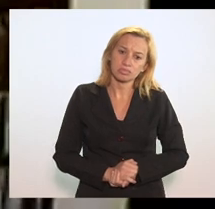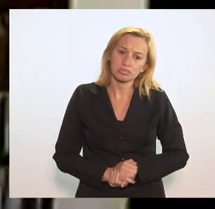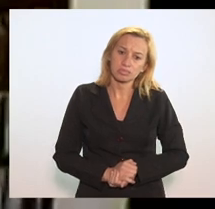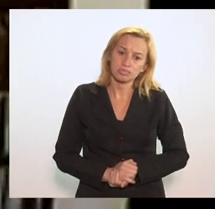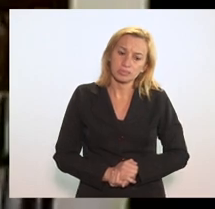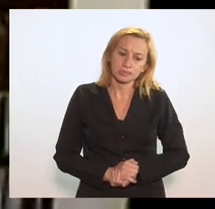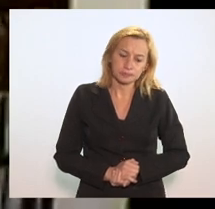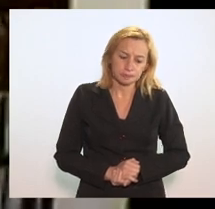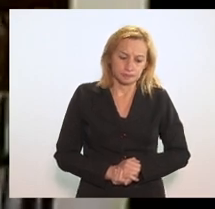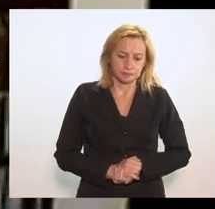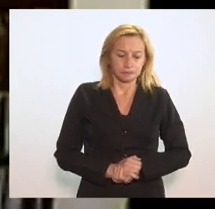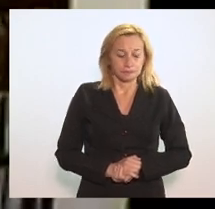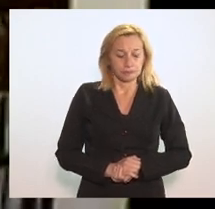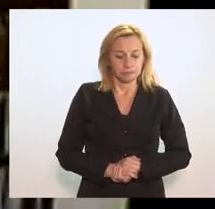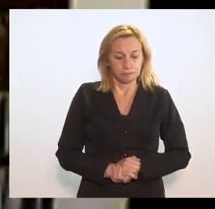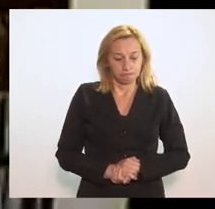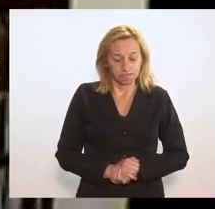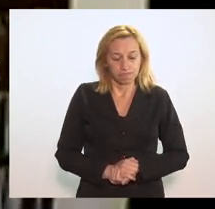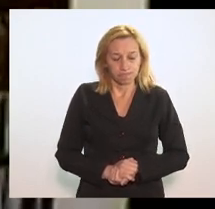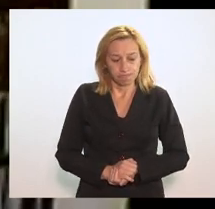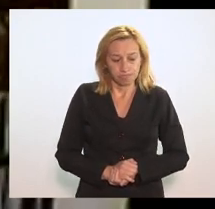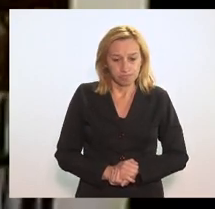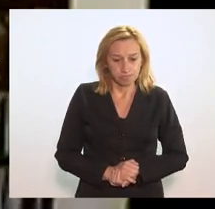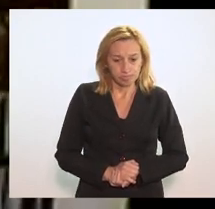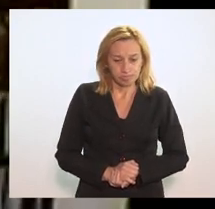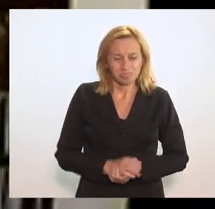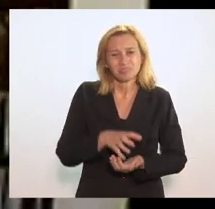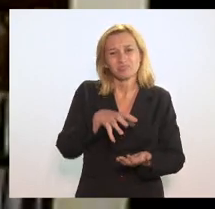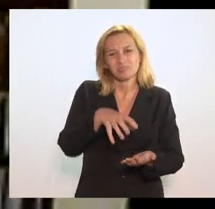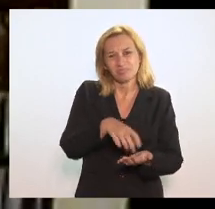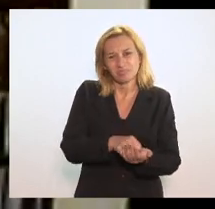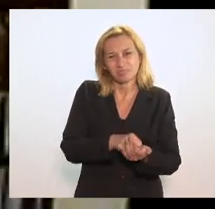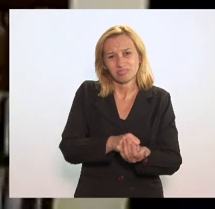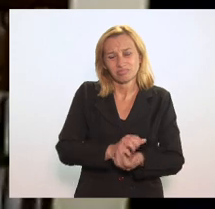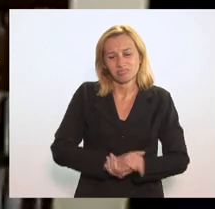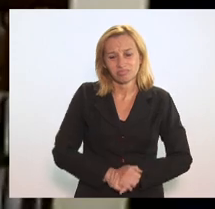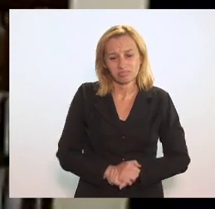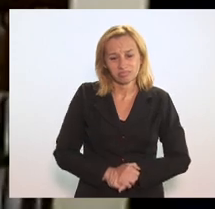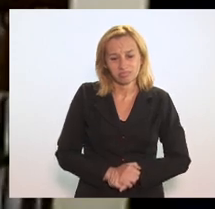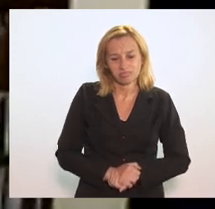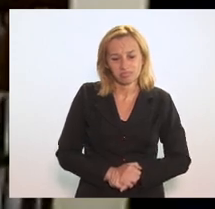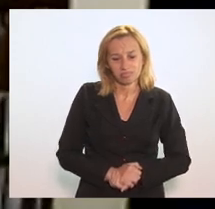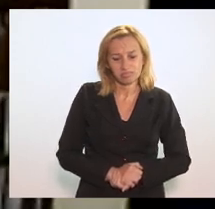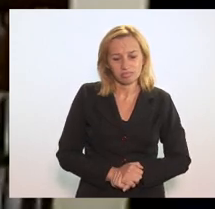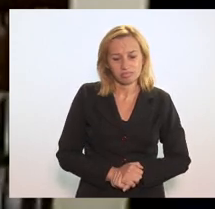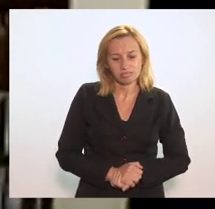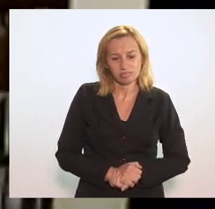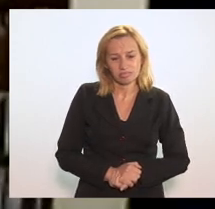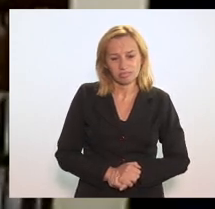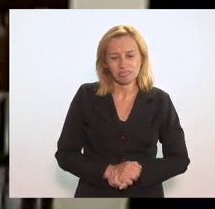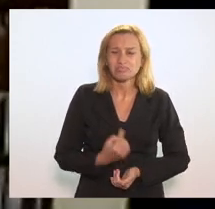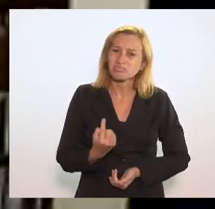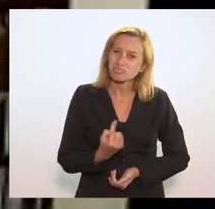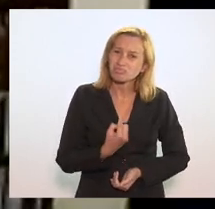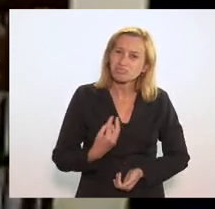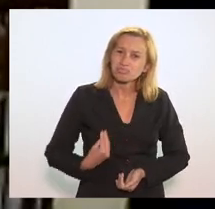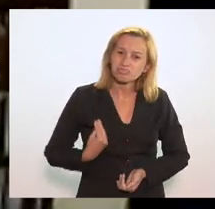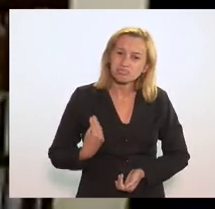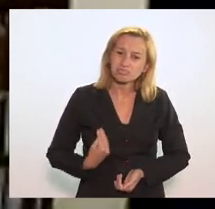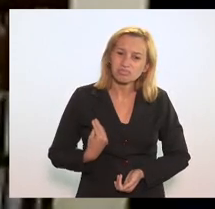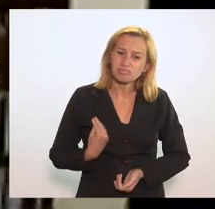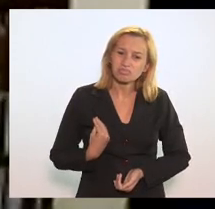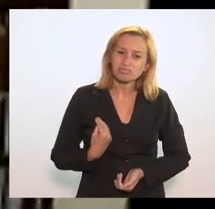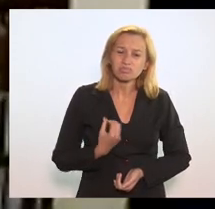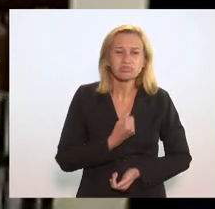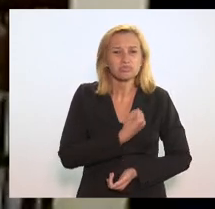Horror. Quer dizer, ser registrado que estamos vivendo o